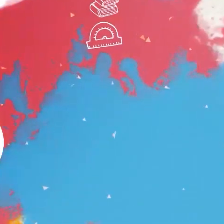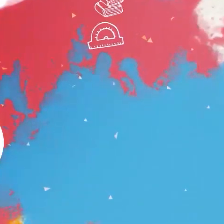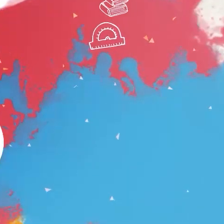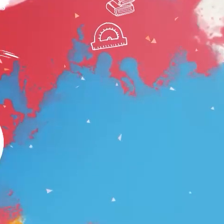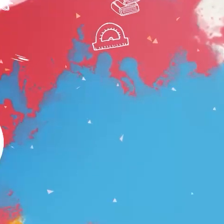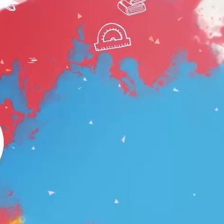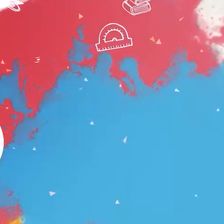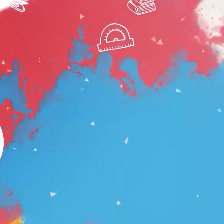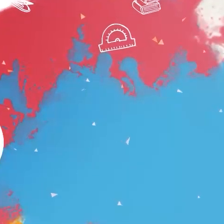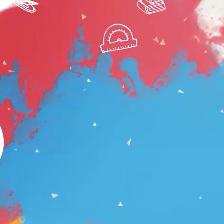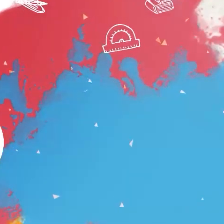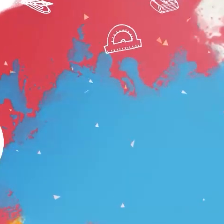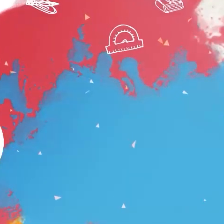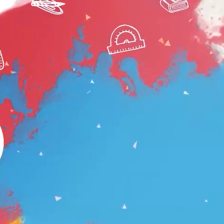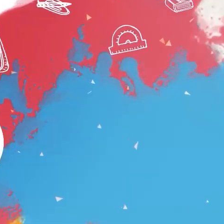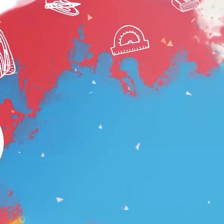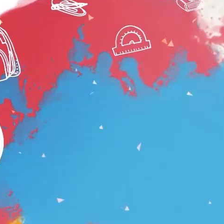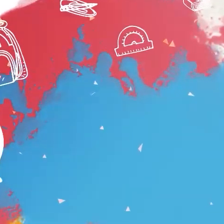Música